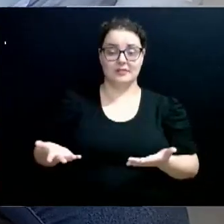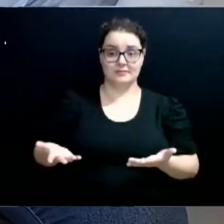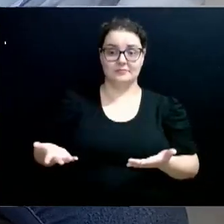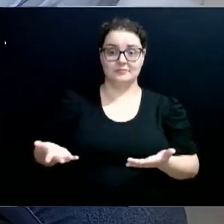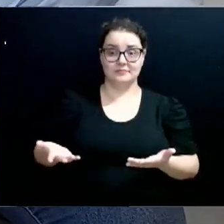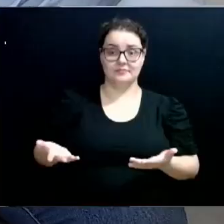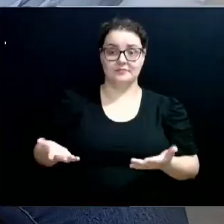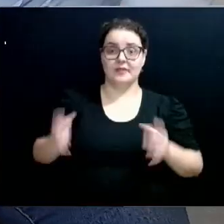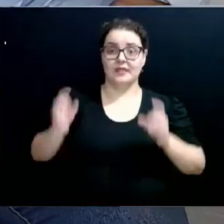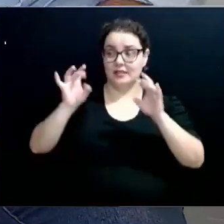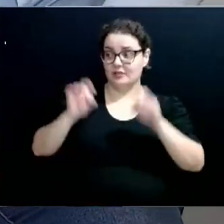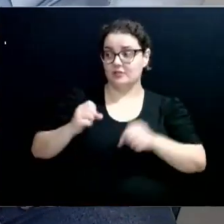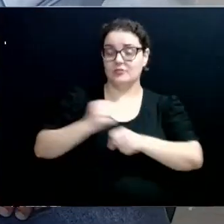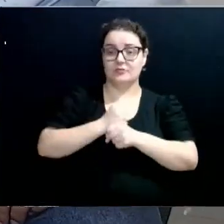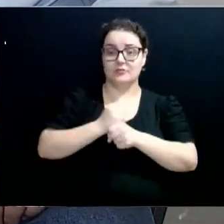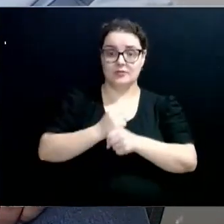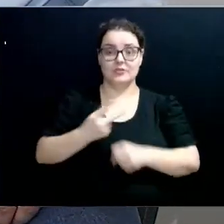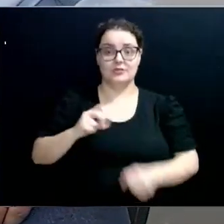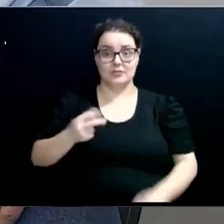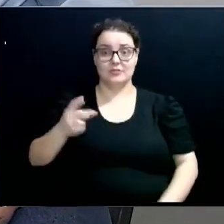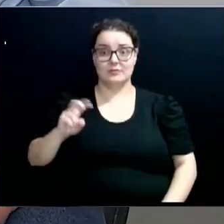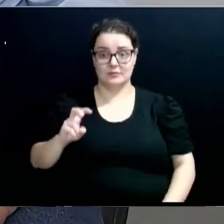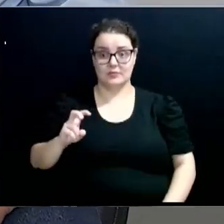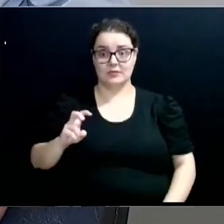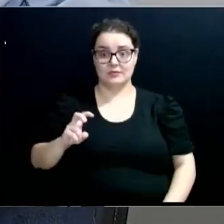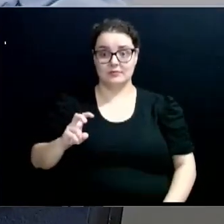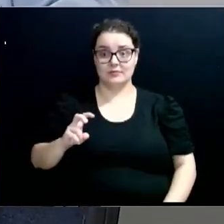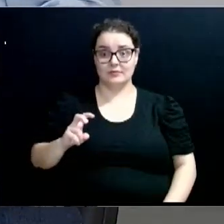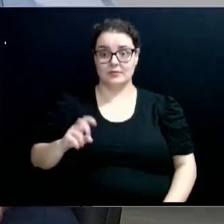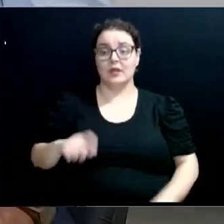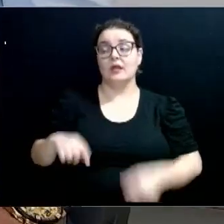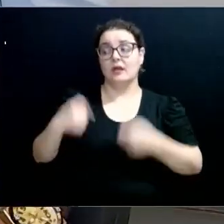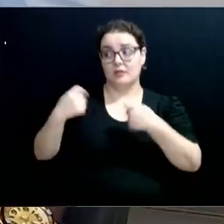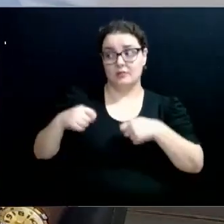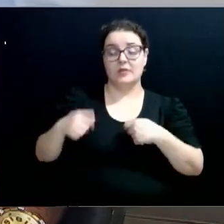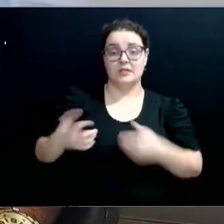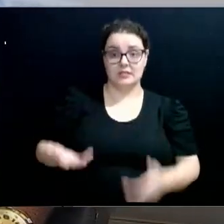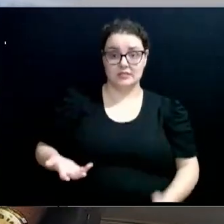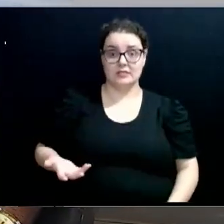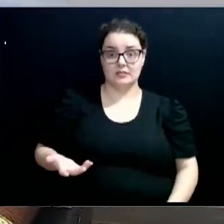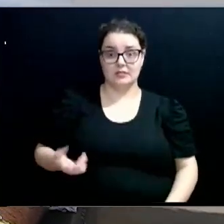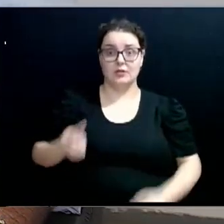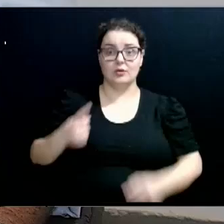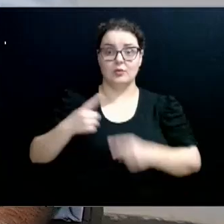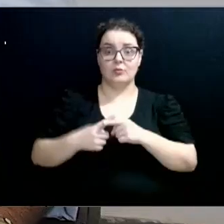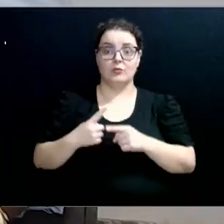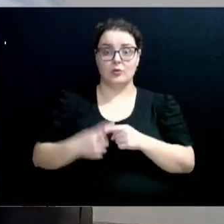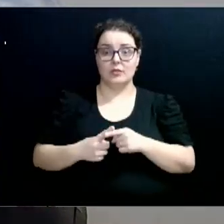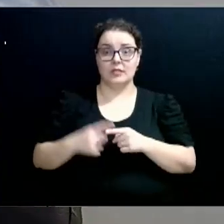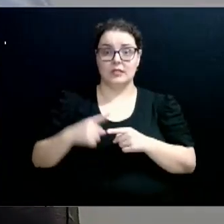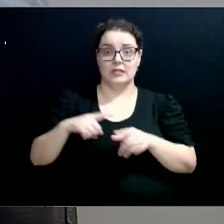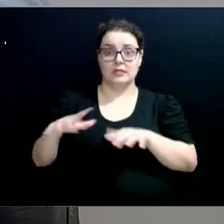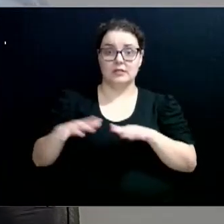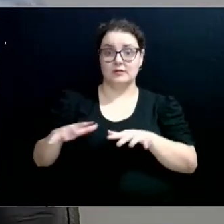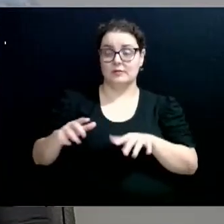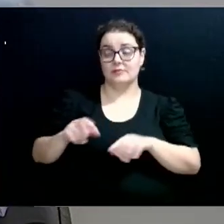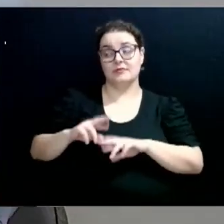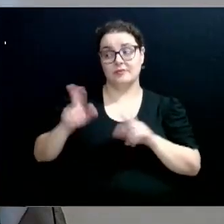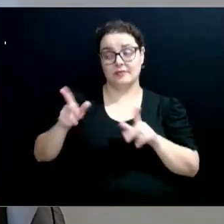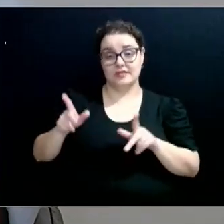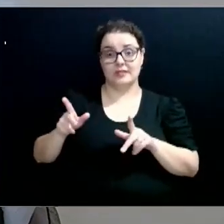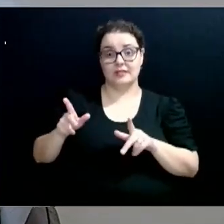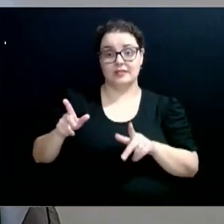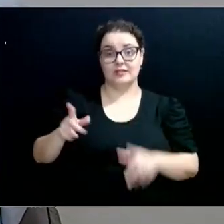planejar, Então, em especial no ano de 2025, é absolutamente necessário, porque a gente tem um